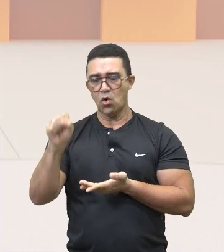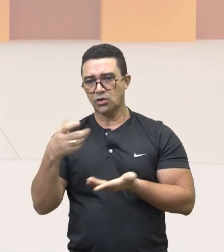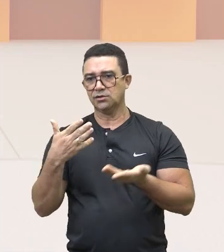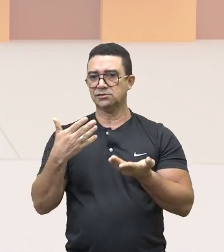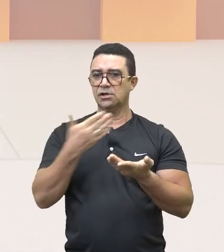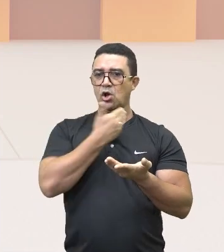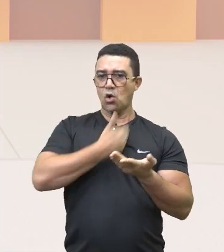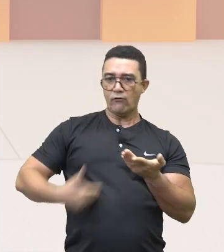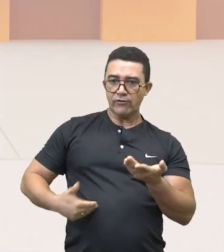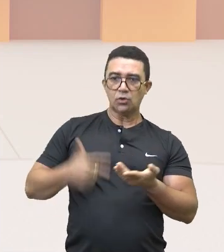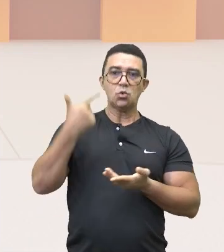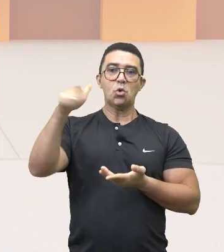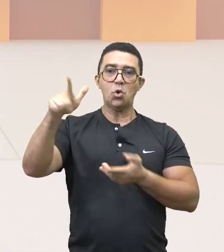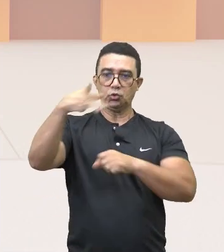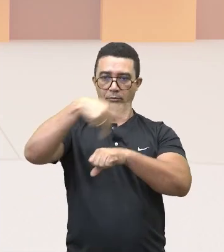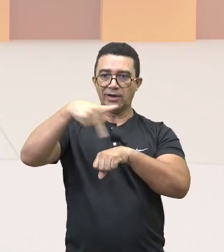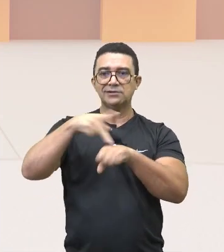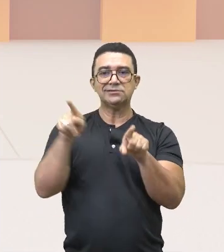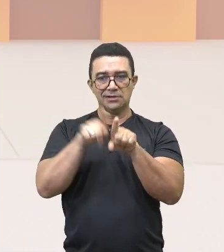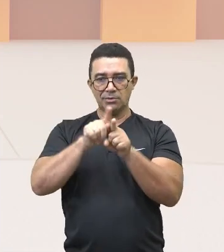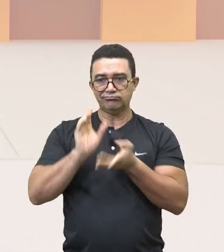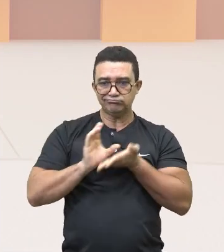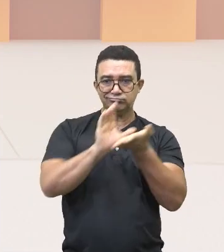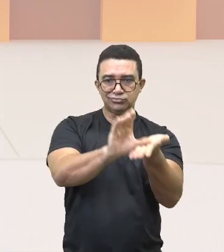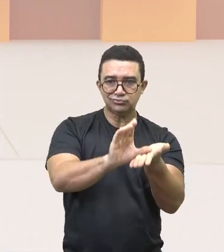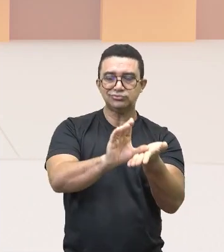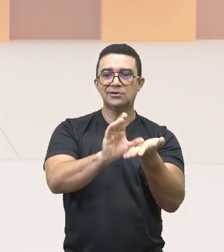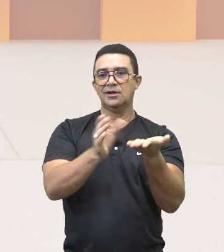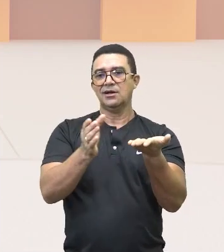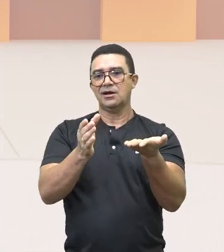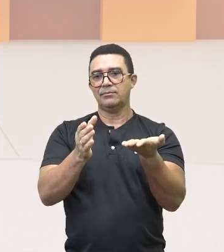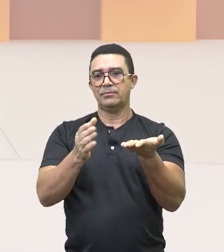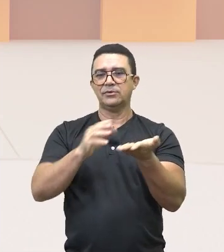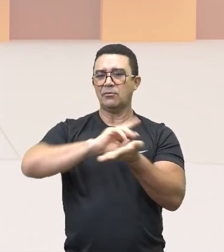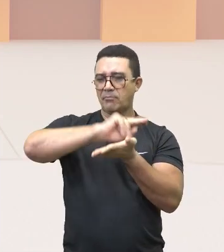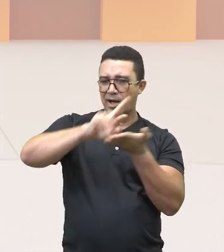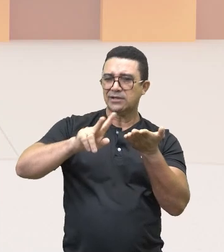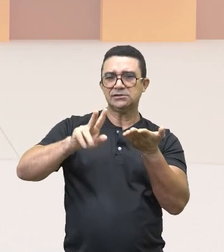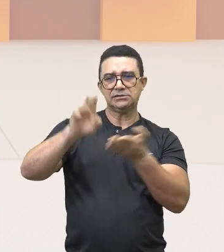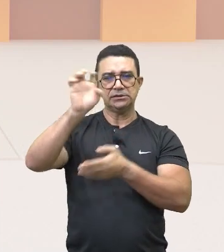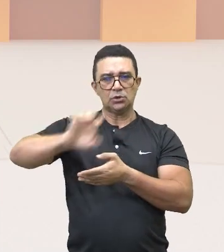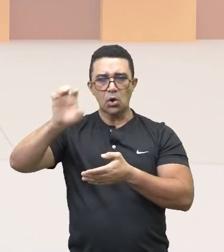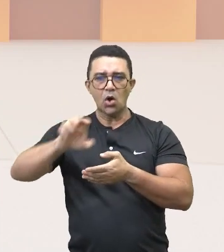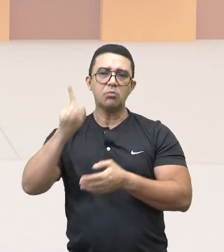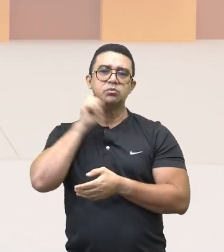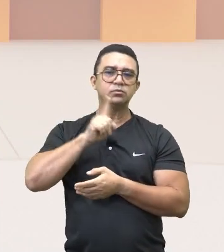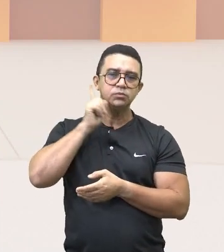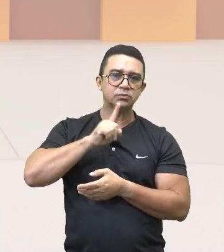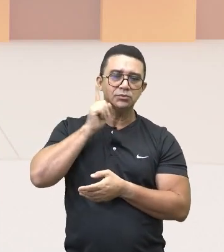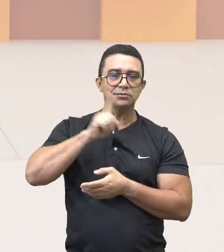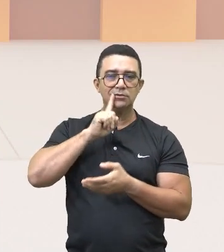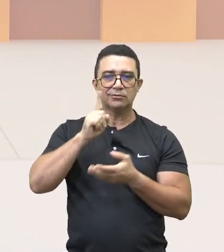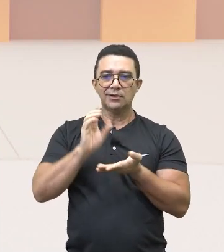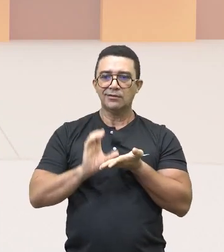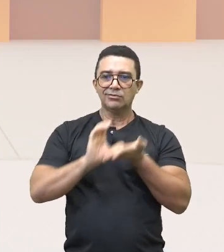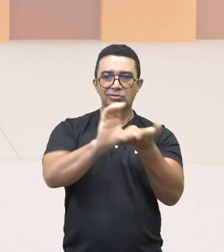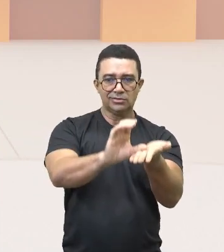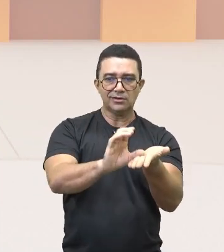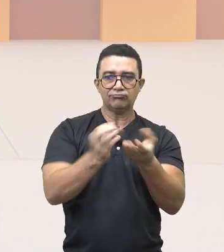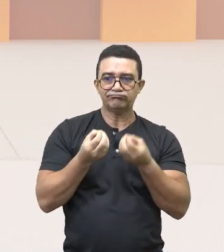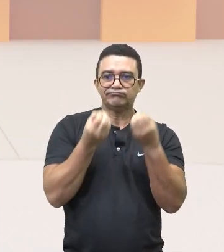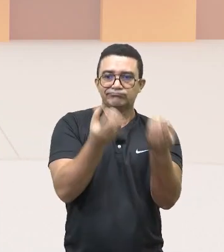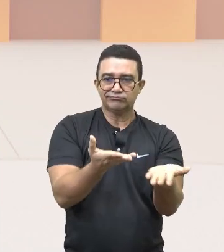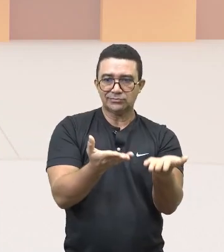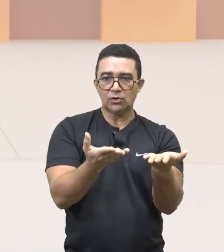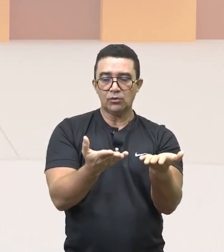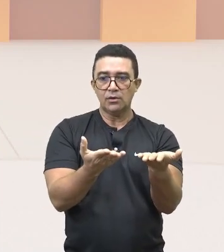de outros países também ajudam, né, Noruega, países europeus em geral, Estados Unidos, doam para esse fundo, e é